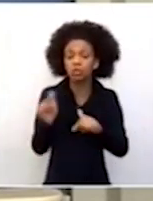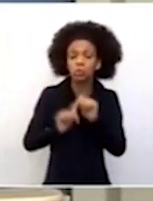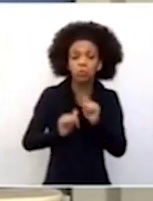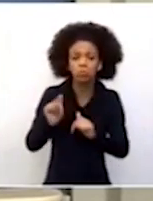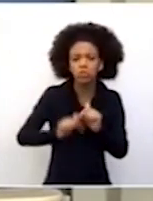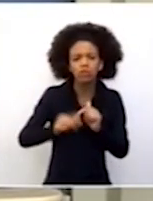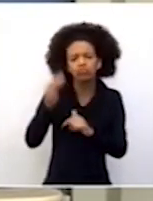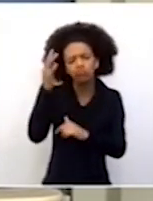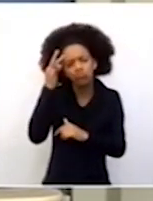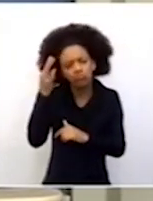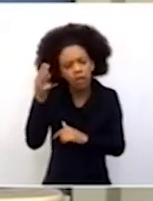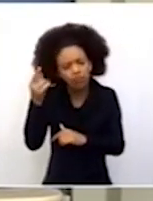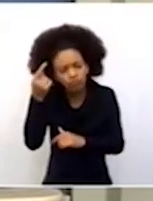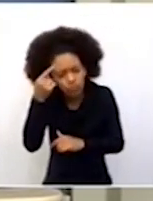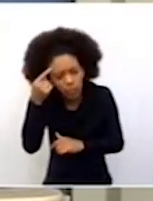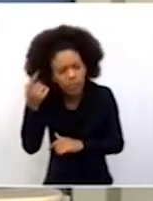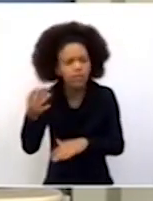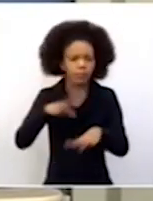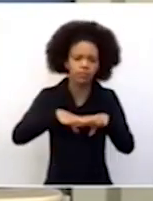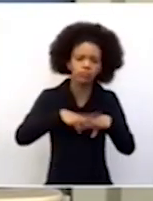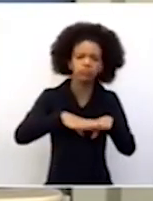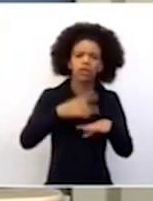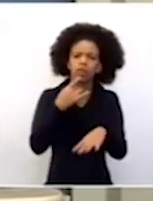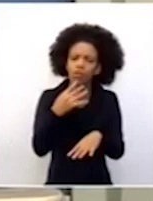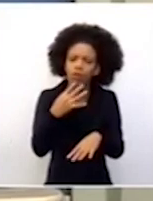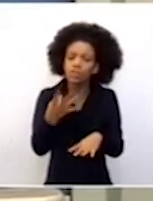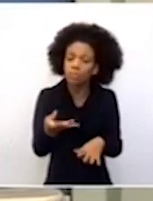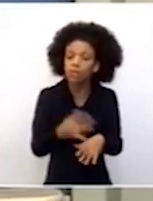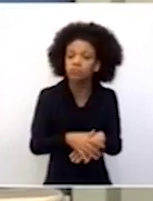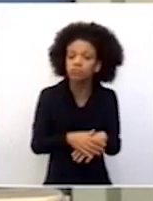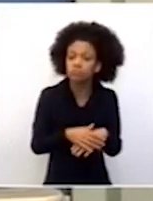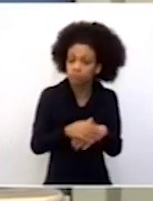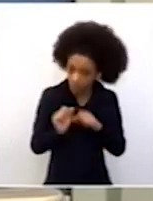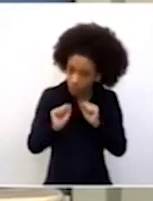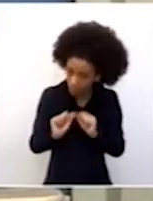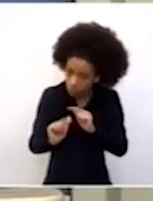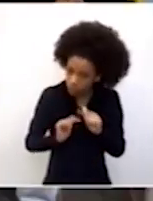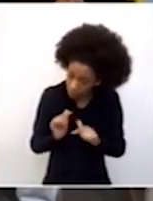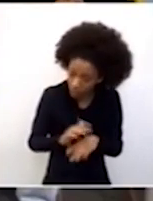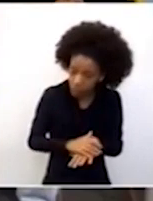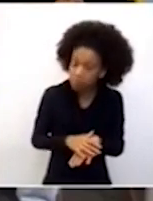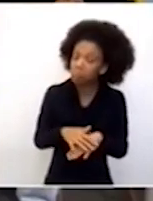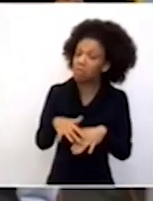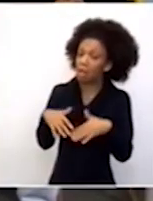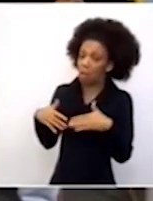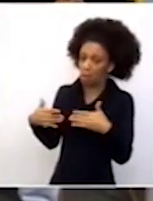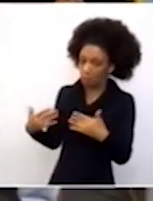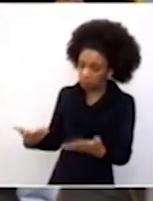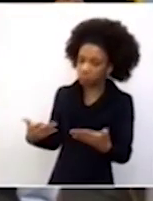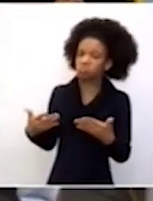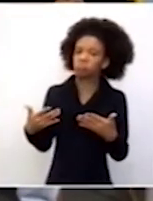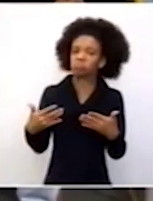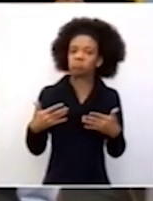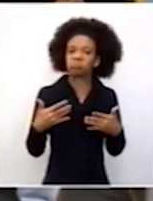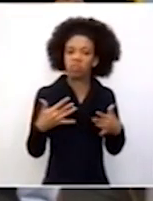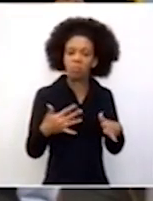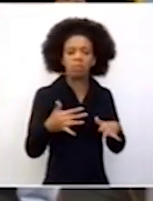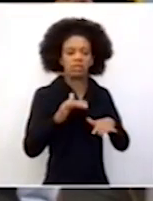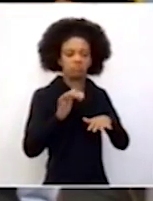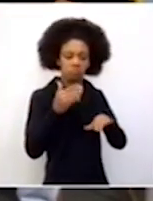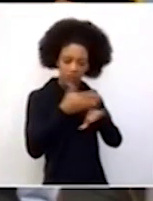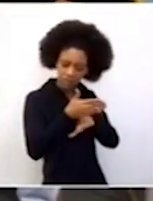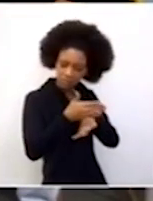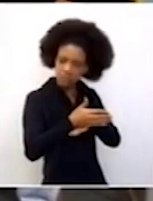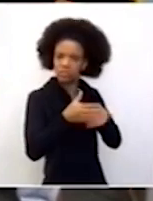ou de conhecimento que nós podemos trabalhar dentro do abre e fecha, né, Denise? Olha, pelas participações aqui, os professores estão